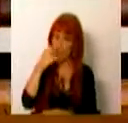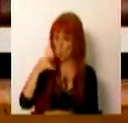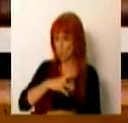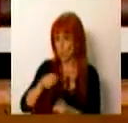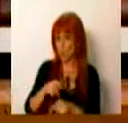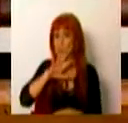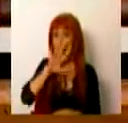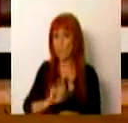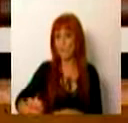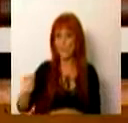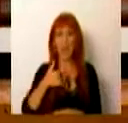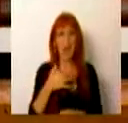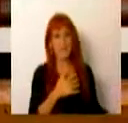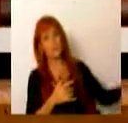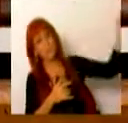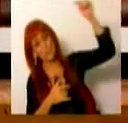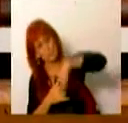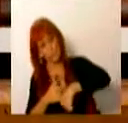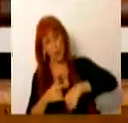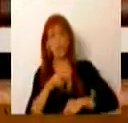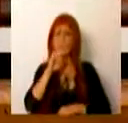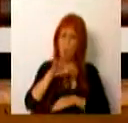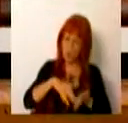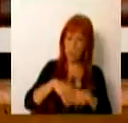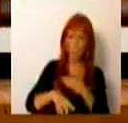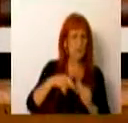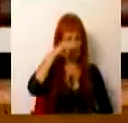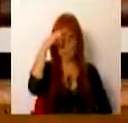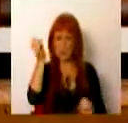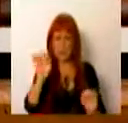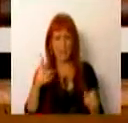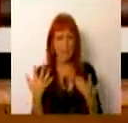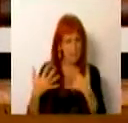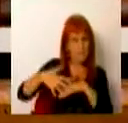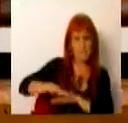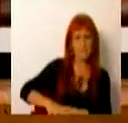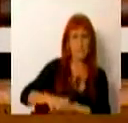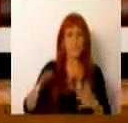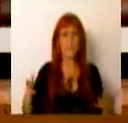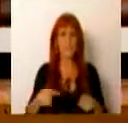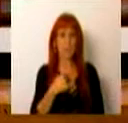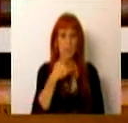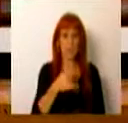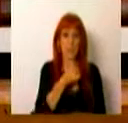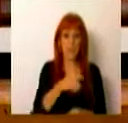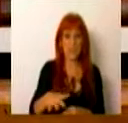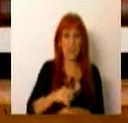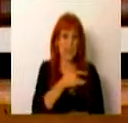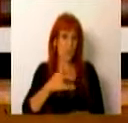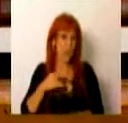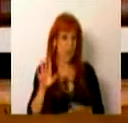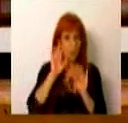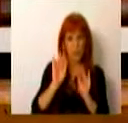portugueses e lusodescendentes que queiram regressar o possam fazer sem dificuldades de integração, com medidas na área da saúde,